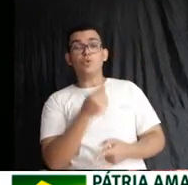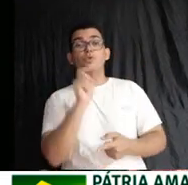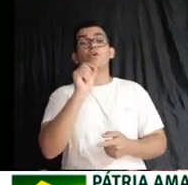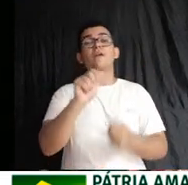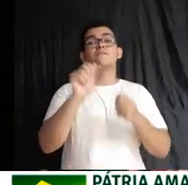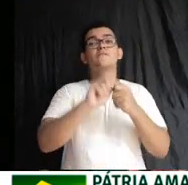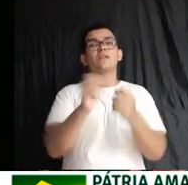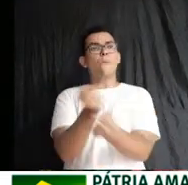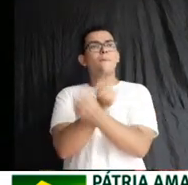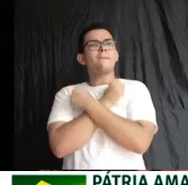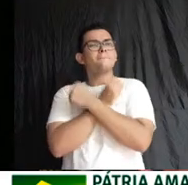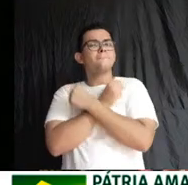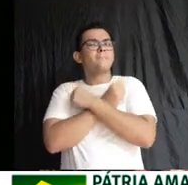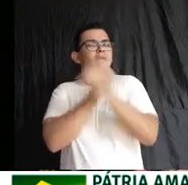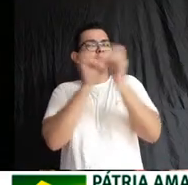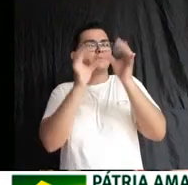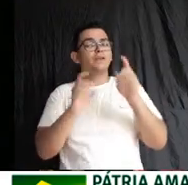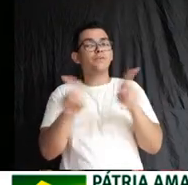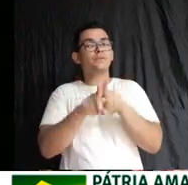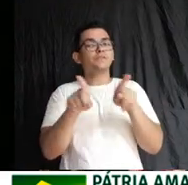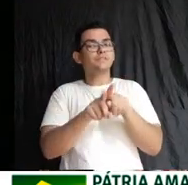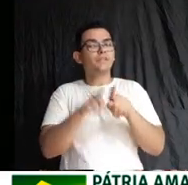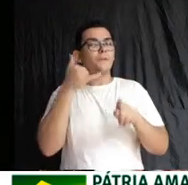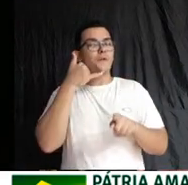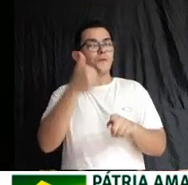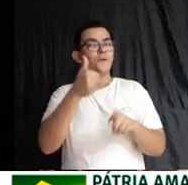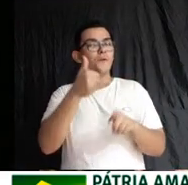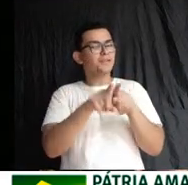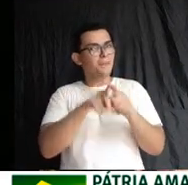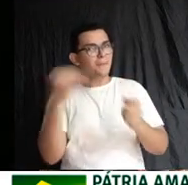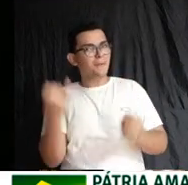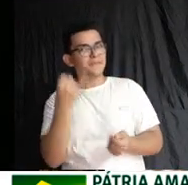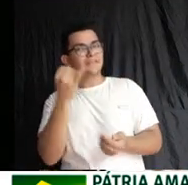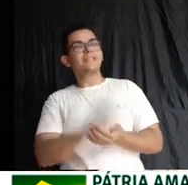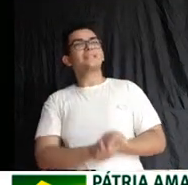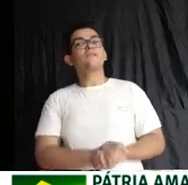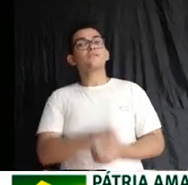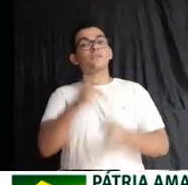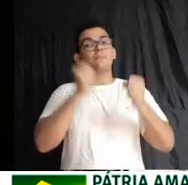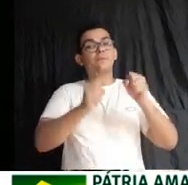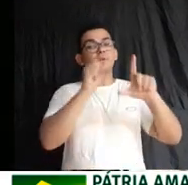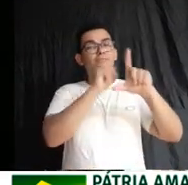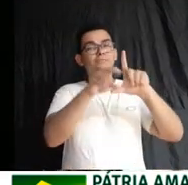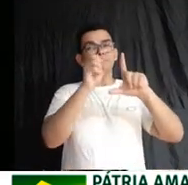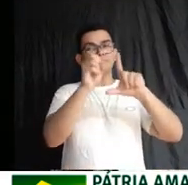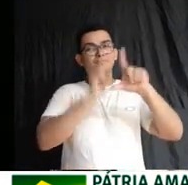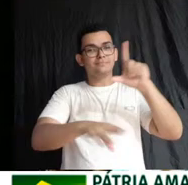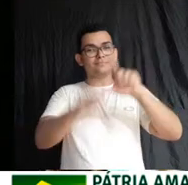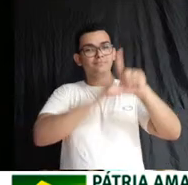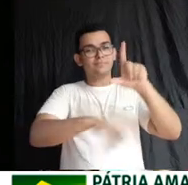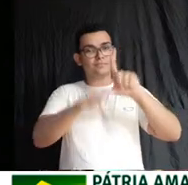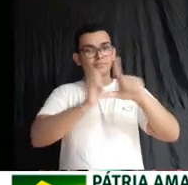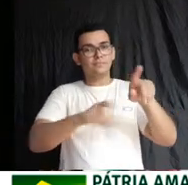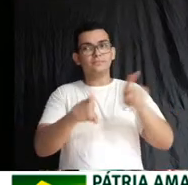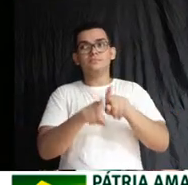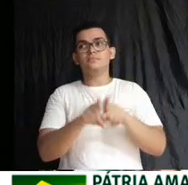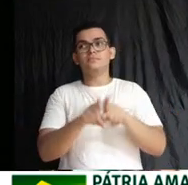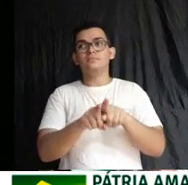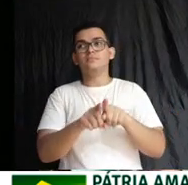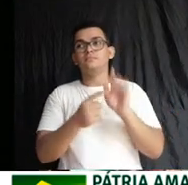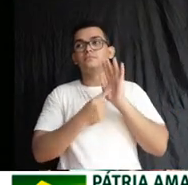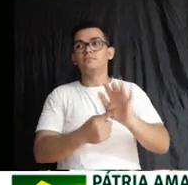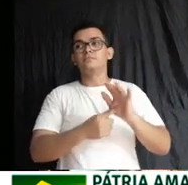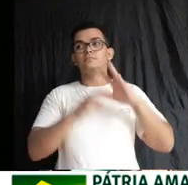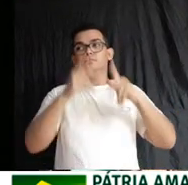abraço especial, vamos mandar aquele alô também. Vai compartilhando, vai mandando para a galera e vai interagindo com a gente.